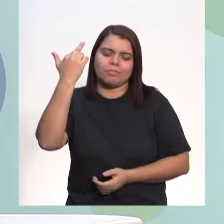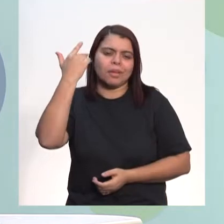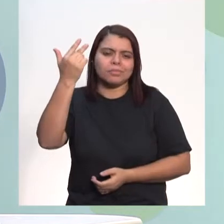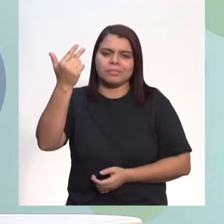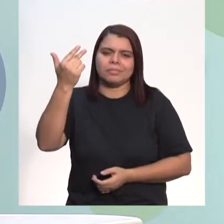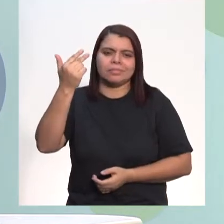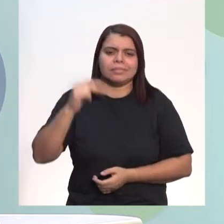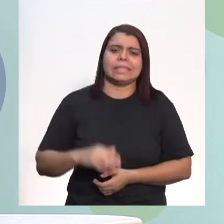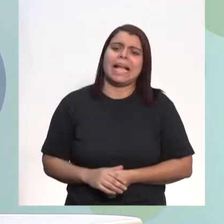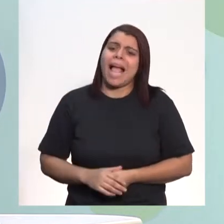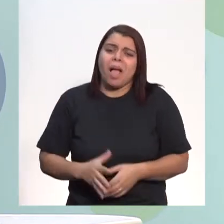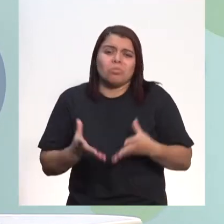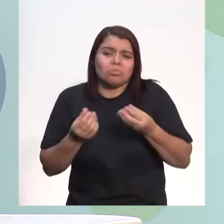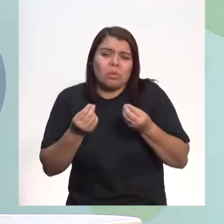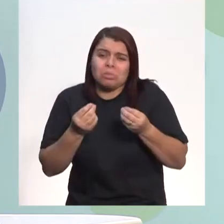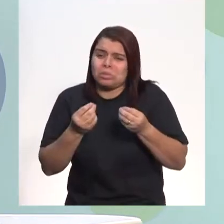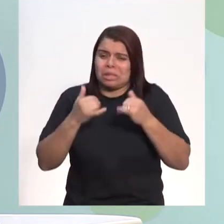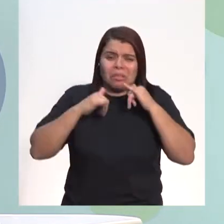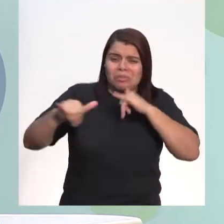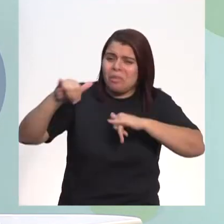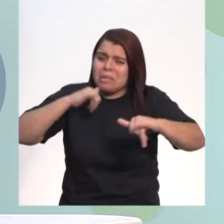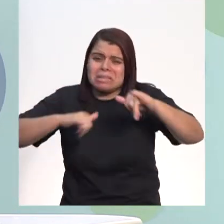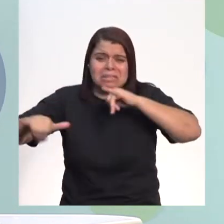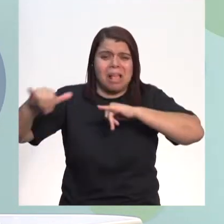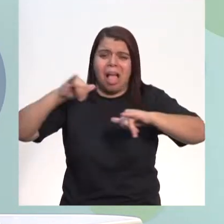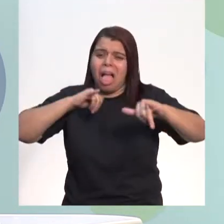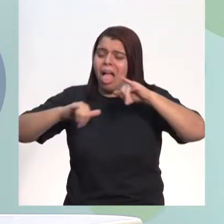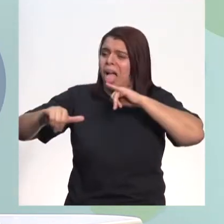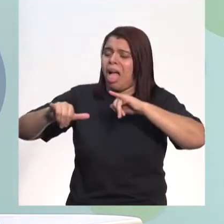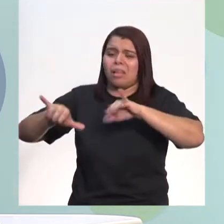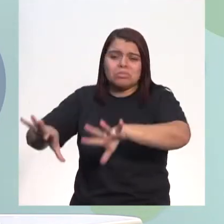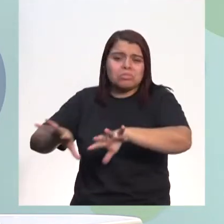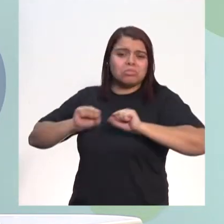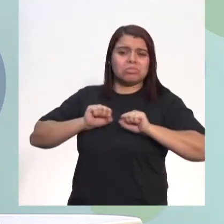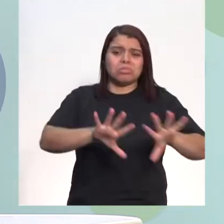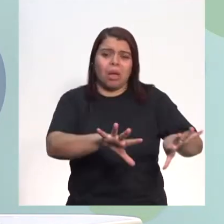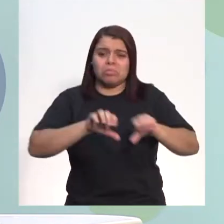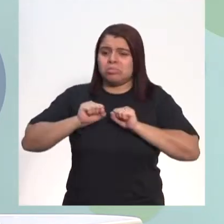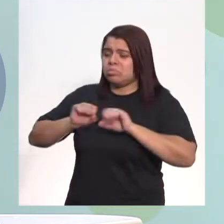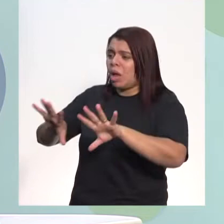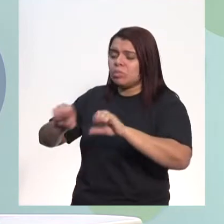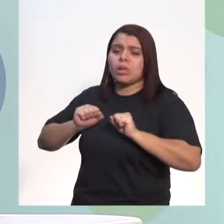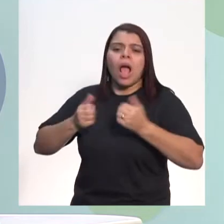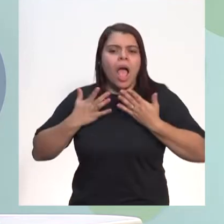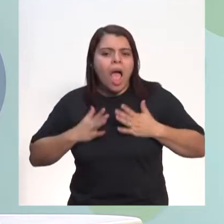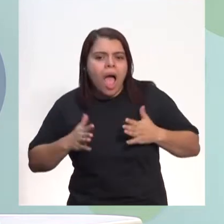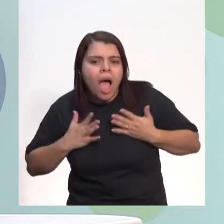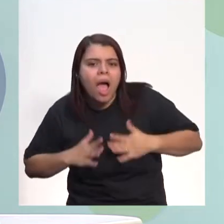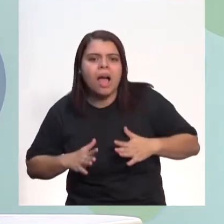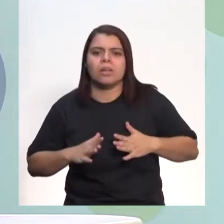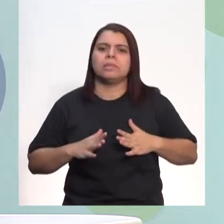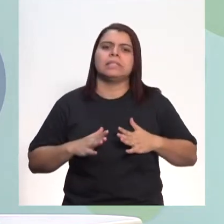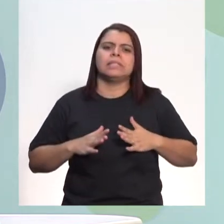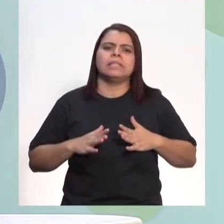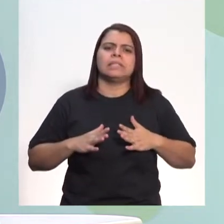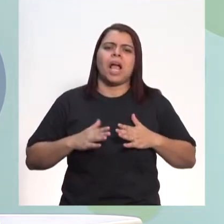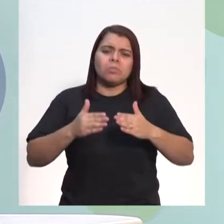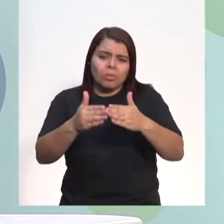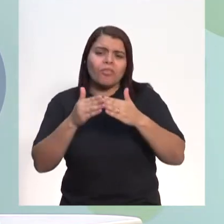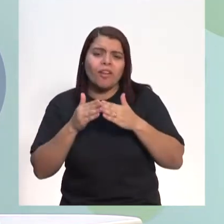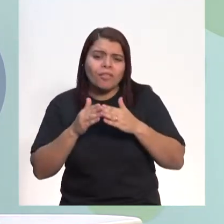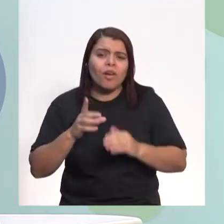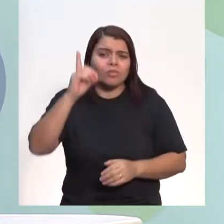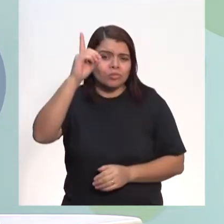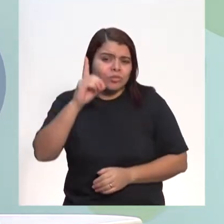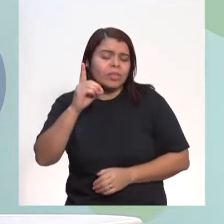Ainda mais com tanta informação, com tanto fluxo de informação, a gente solicita aí o apoio, né, o reforço do envio desse comunicado por parte